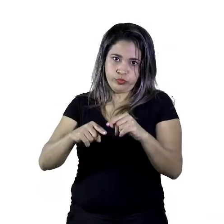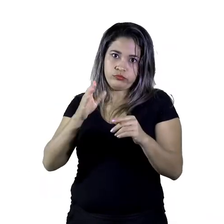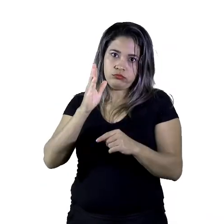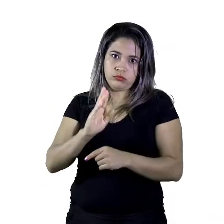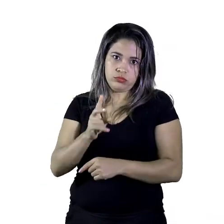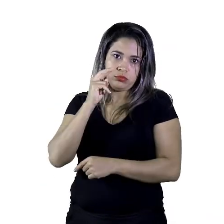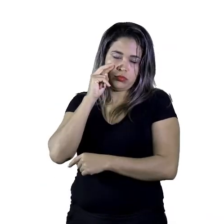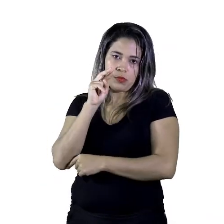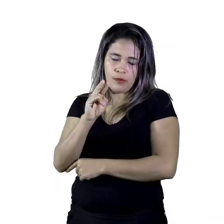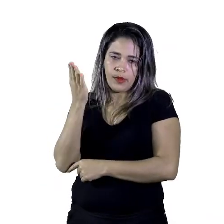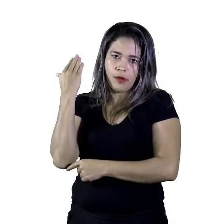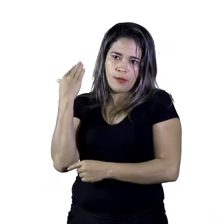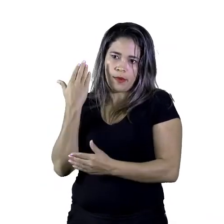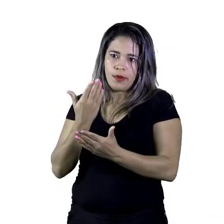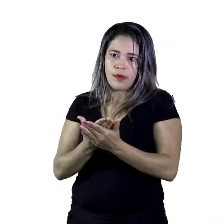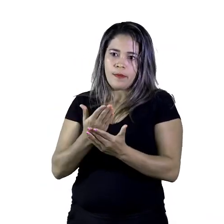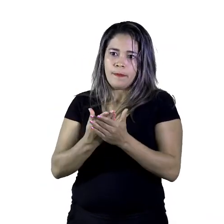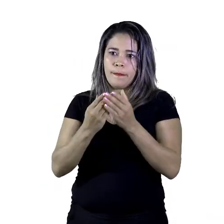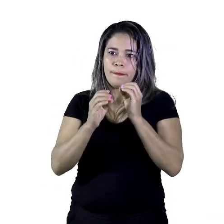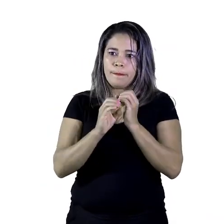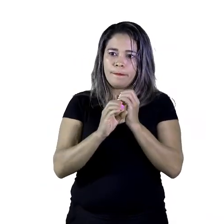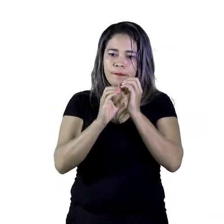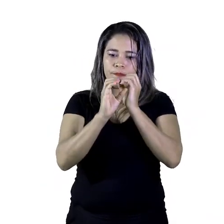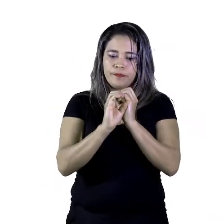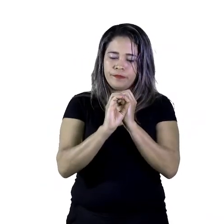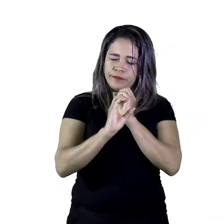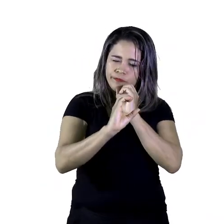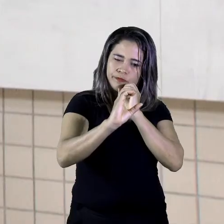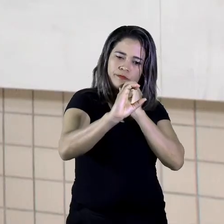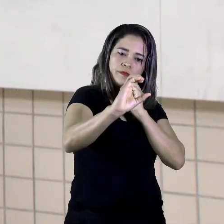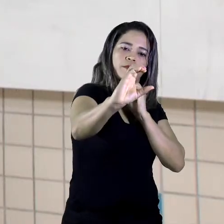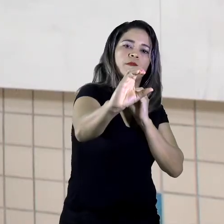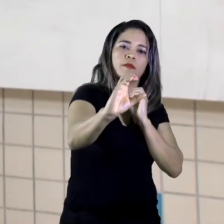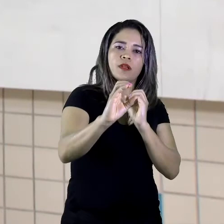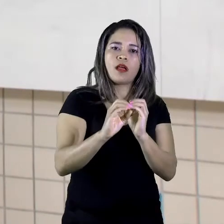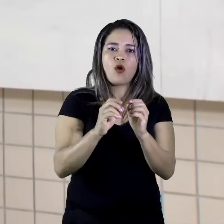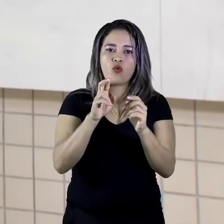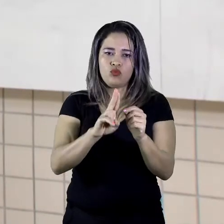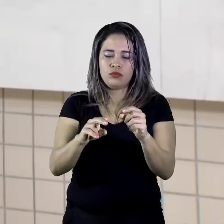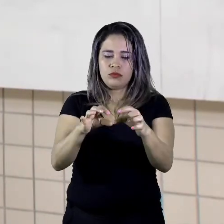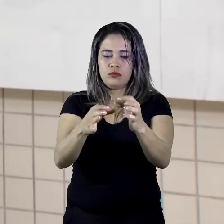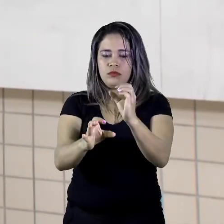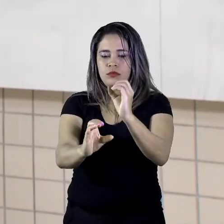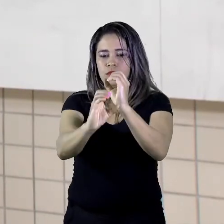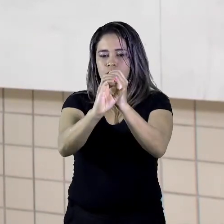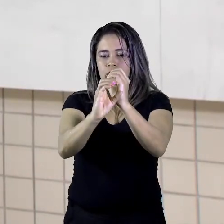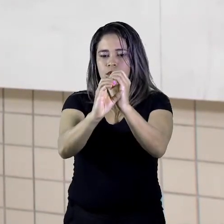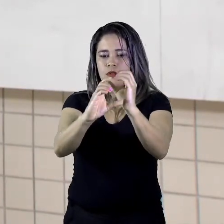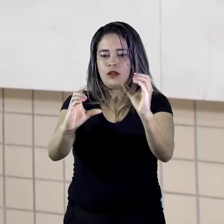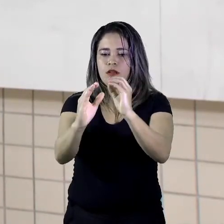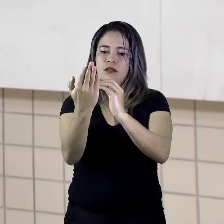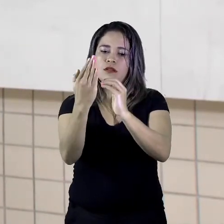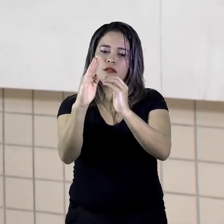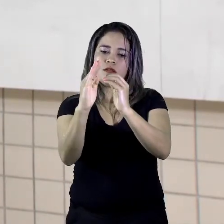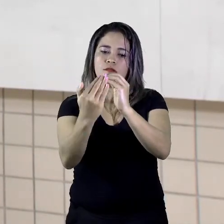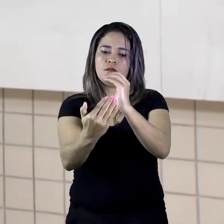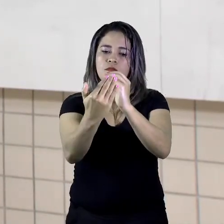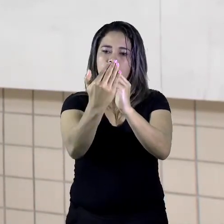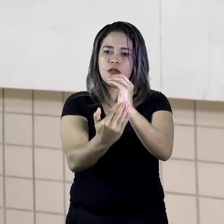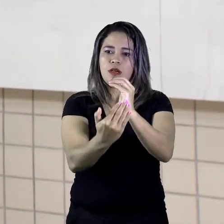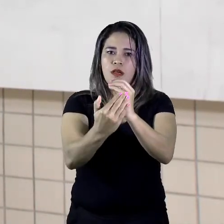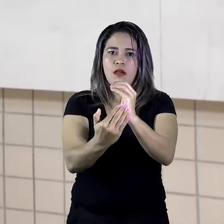nas aulas passadas é o telescópio, que usa lentes de aumento e espelhos, né? E ele é